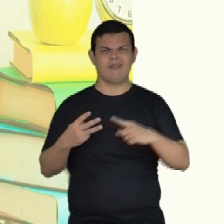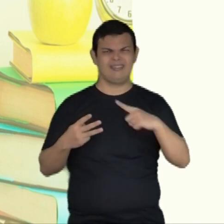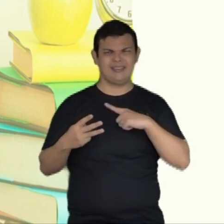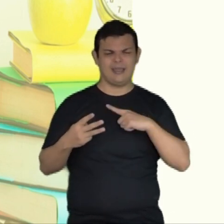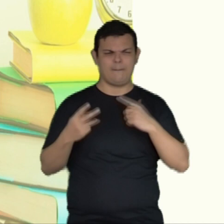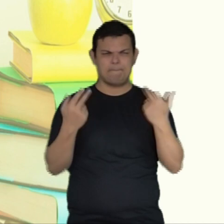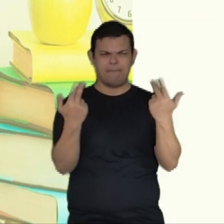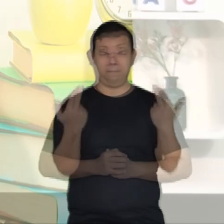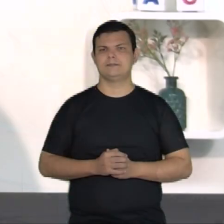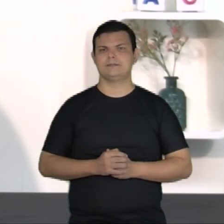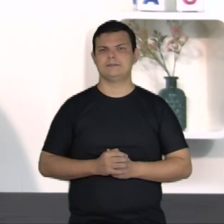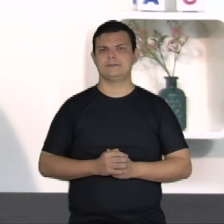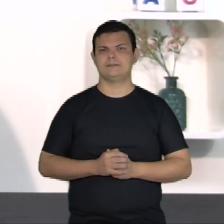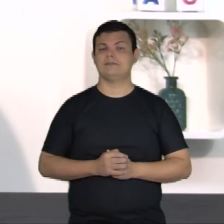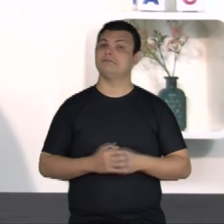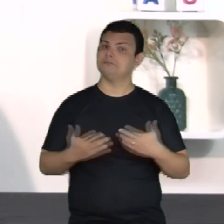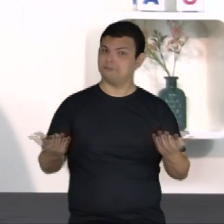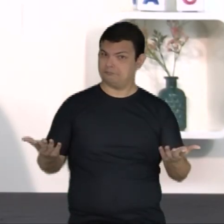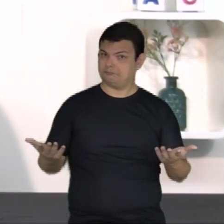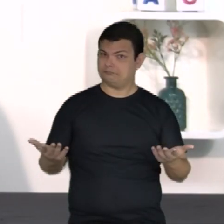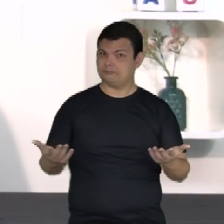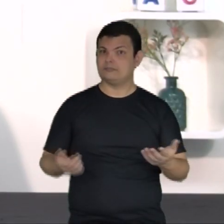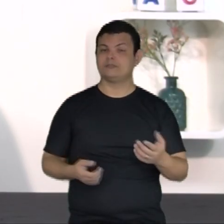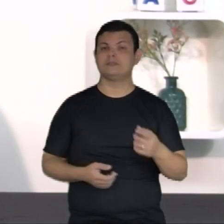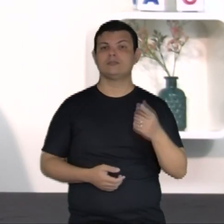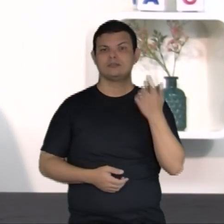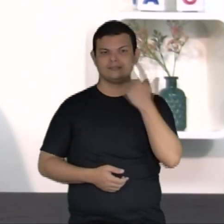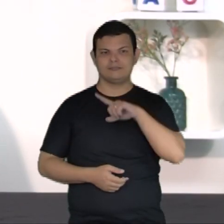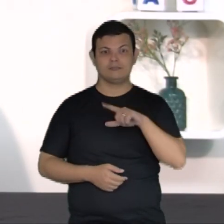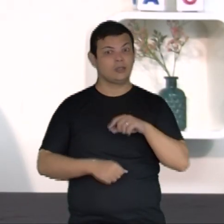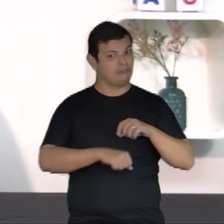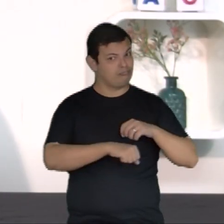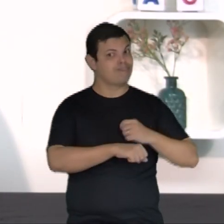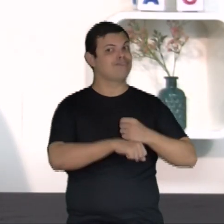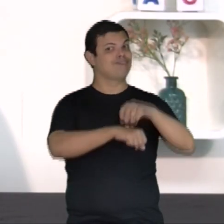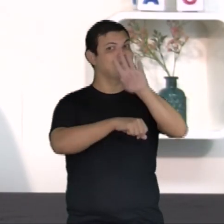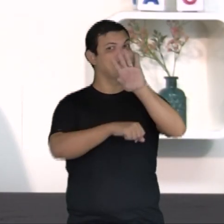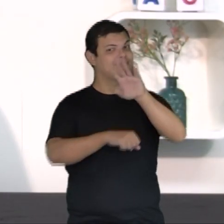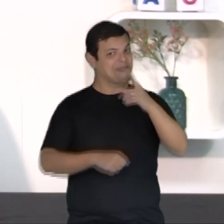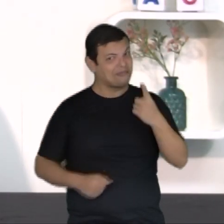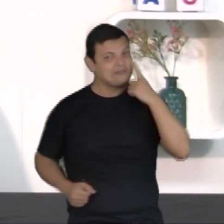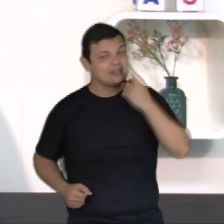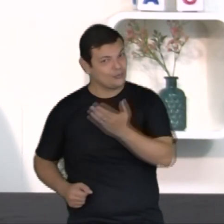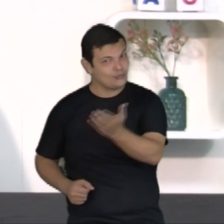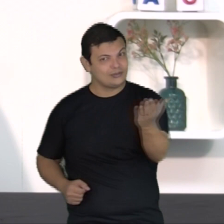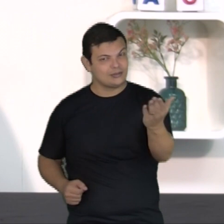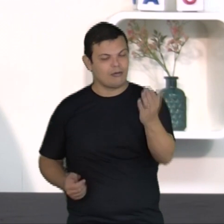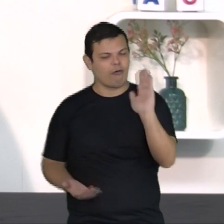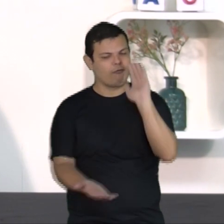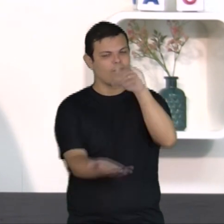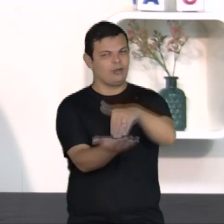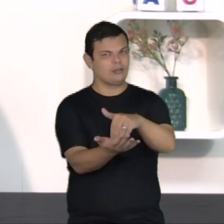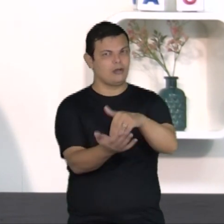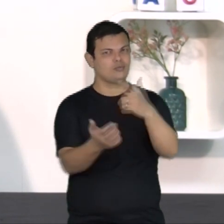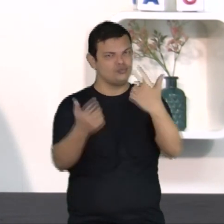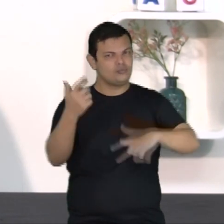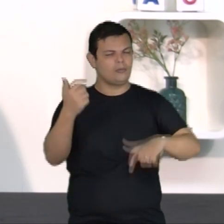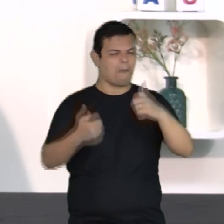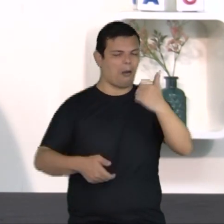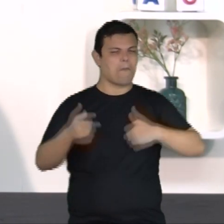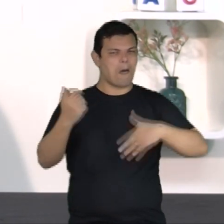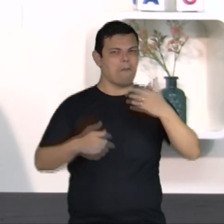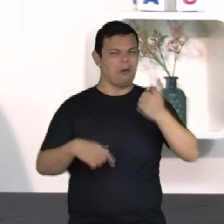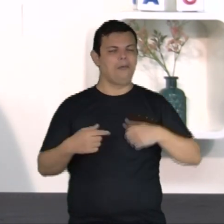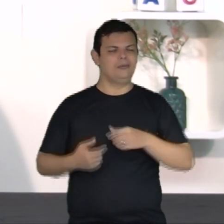rimas nos poemas? Pronto, galerinha. O desafio foi lançado e agora é com vocês. Lá no final da aula eu volto essas